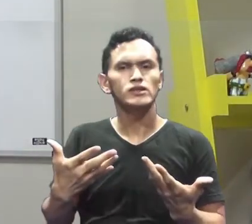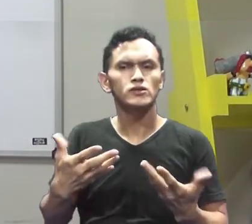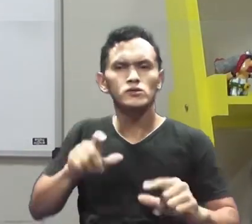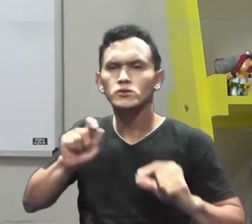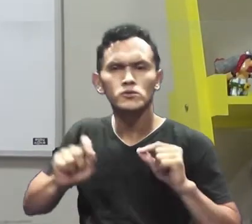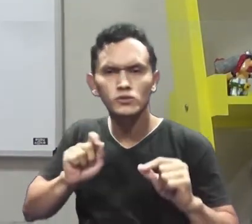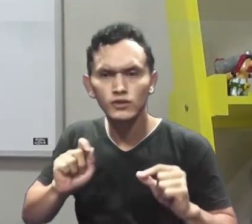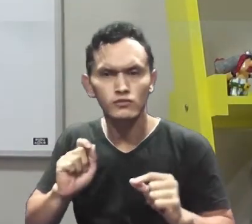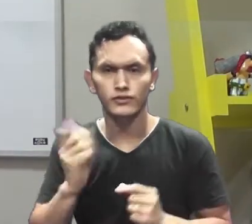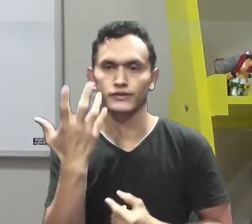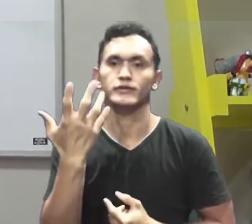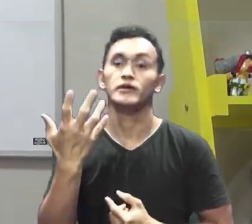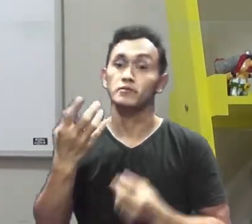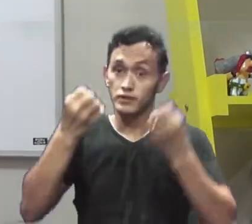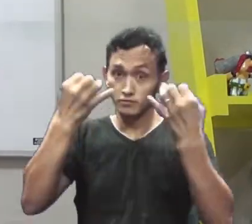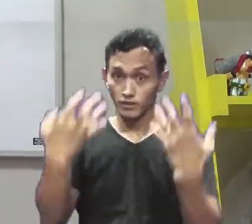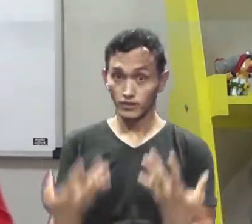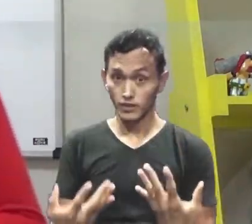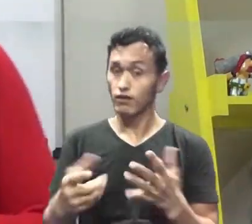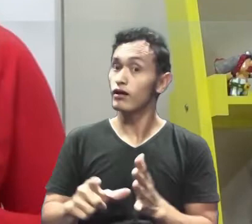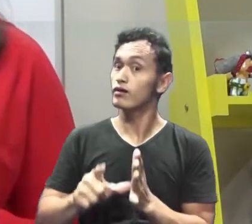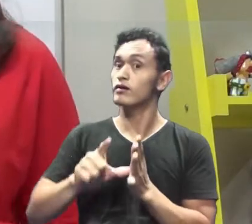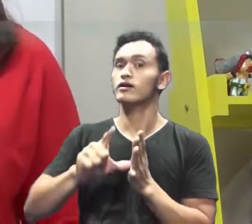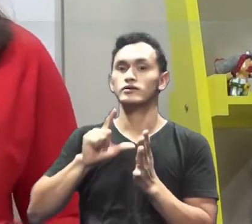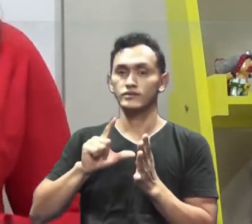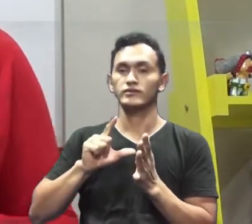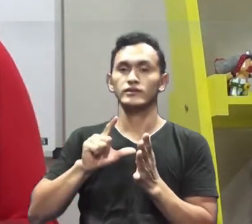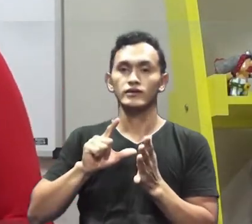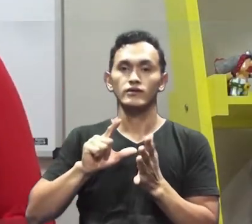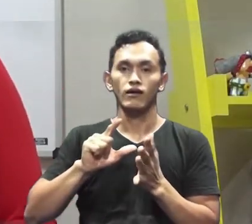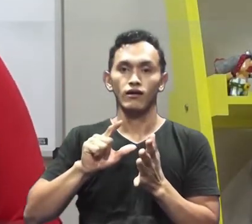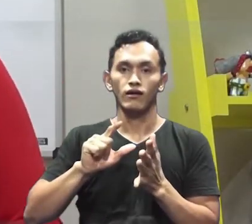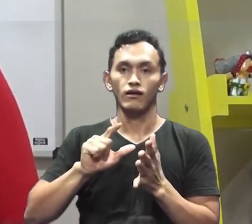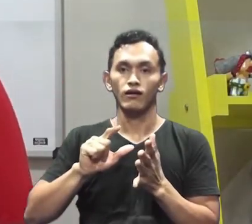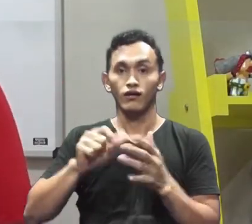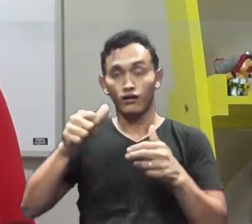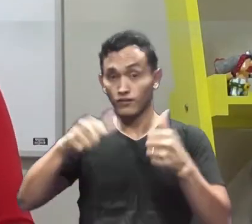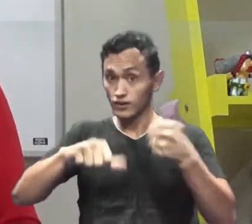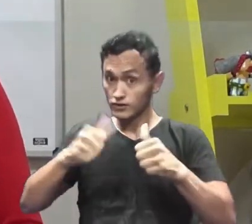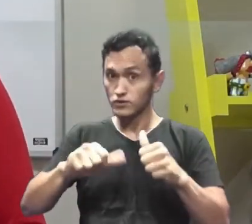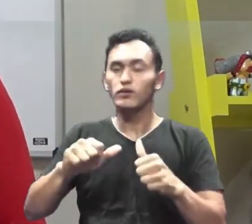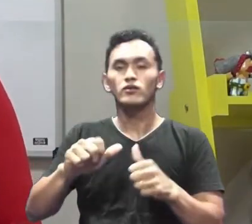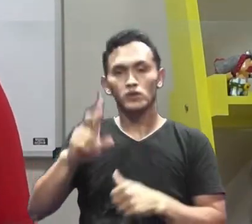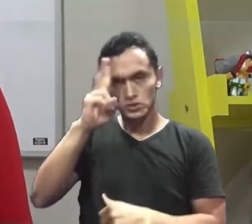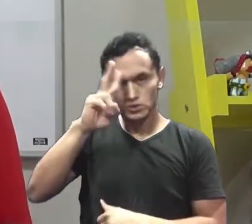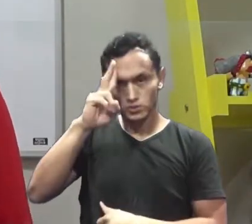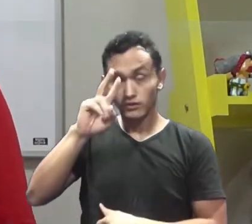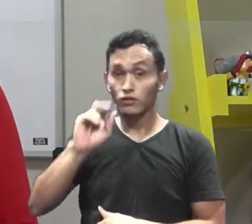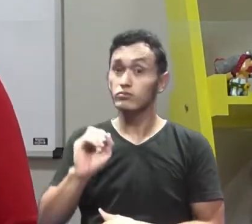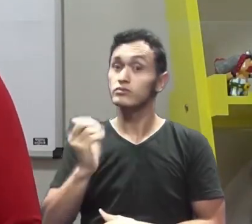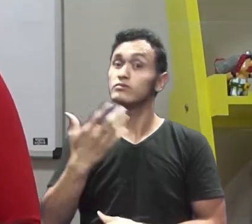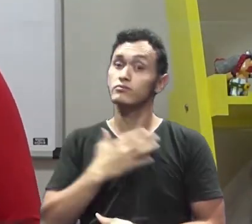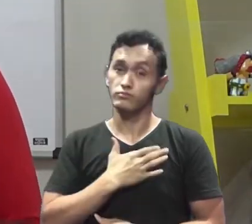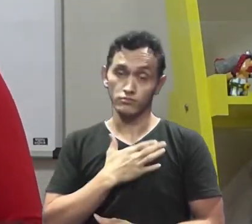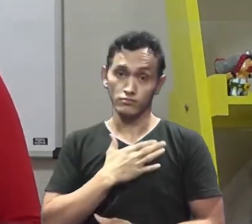Então o que acontece? Para explicar essa daqui, antes de explicar a avaliação, eu vou explicar uma história que aconteceu comigo